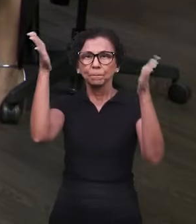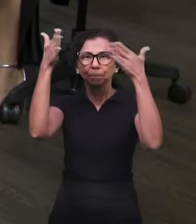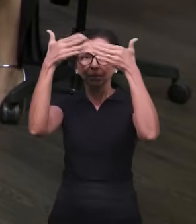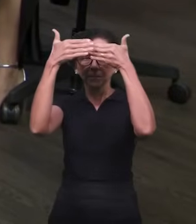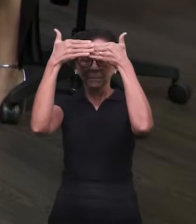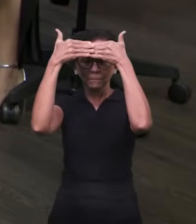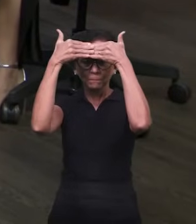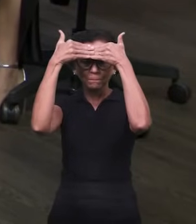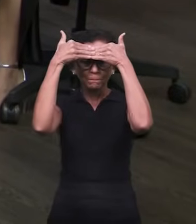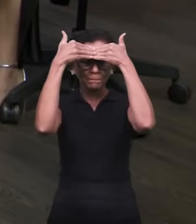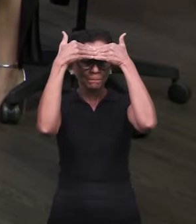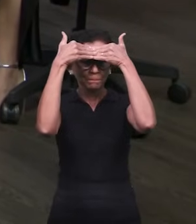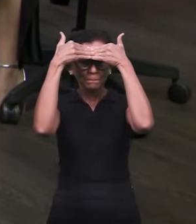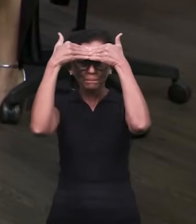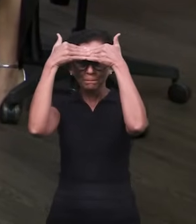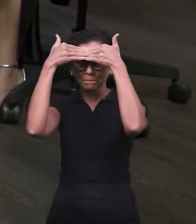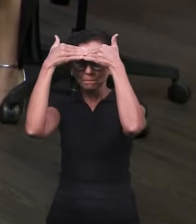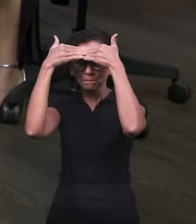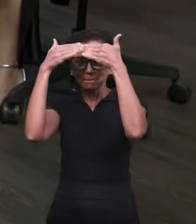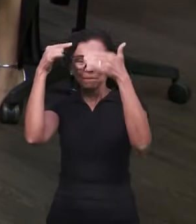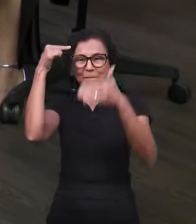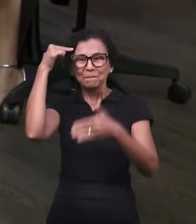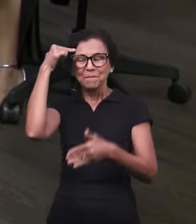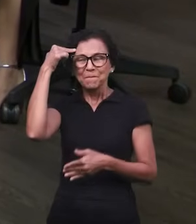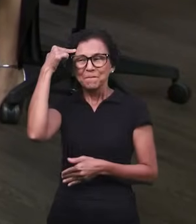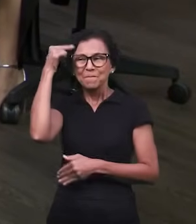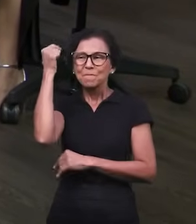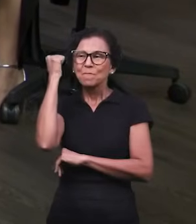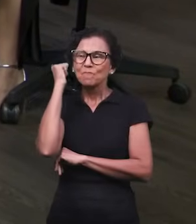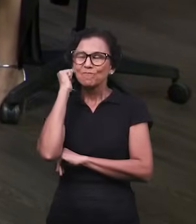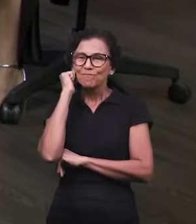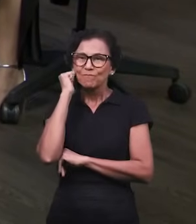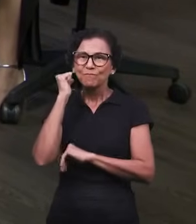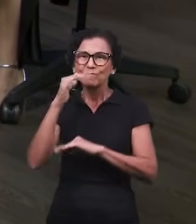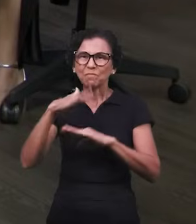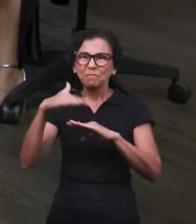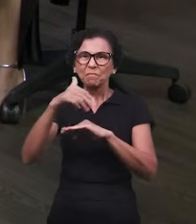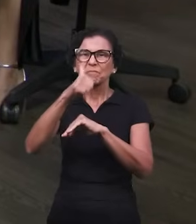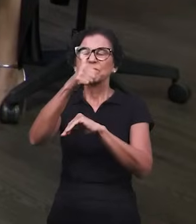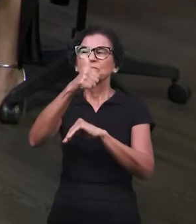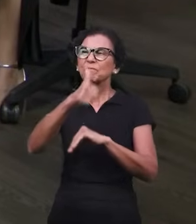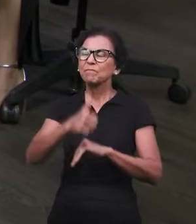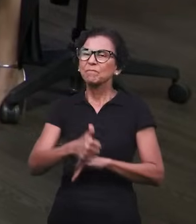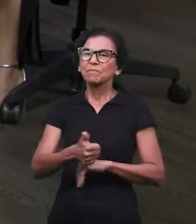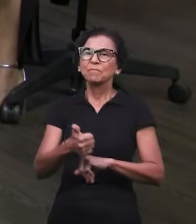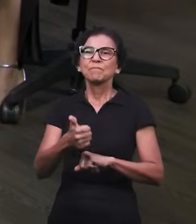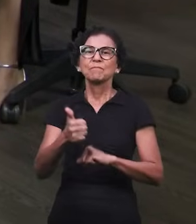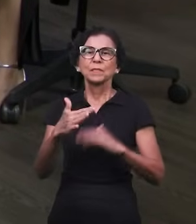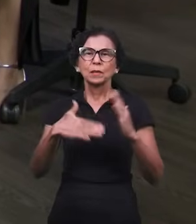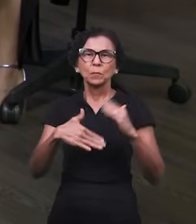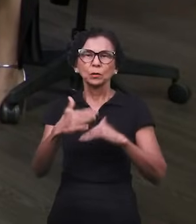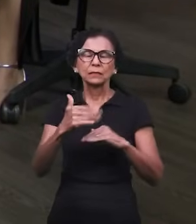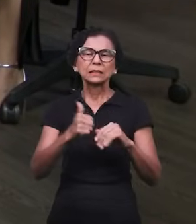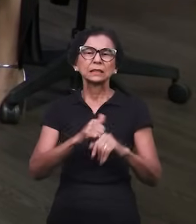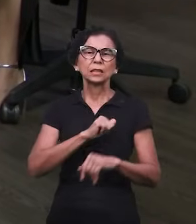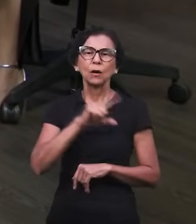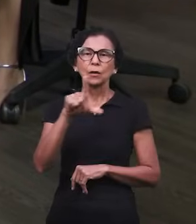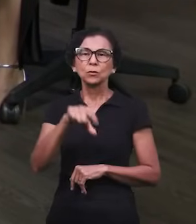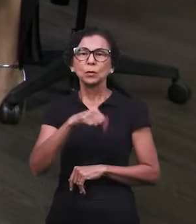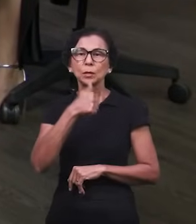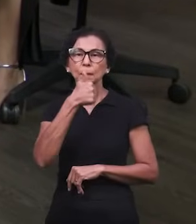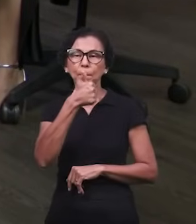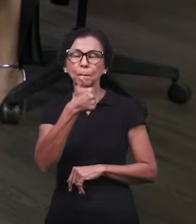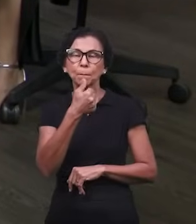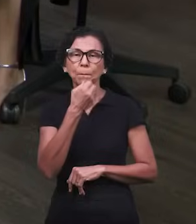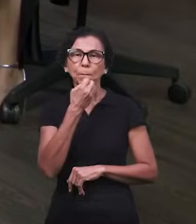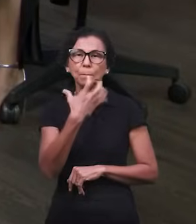fechada, pensando que a profissão é aquilo que a gente tem como referência porque a gente viu em algum lugar. Mas o objetivo